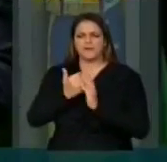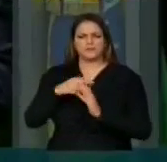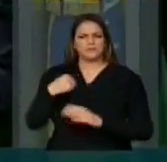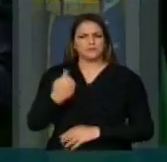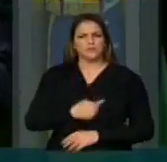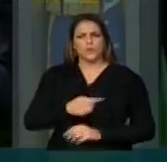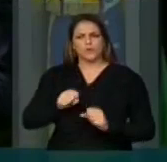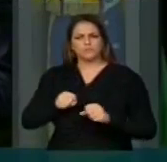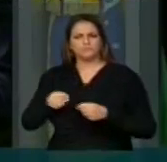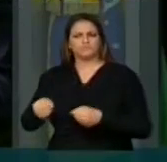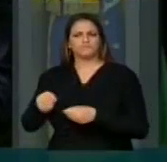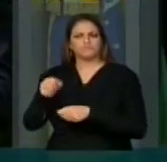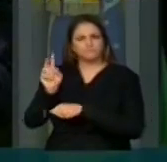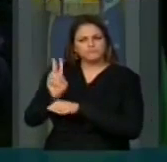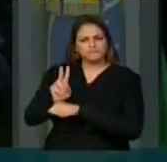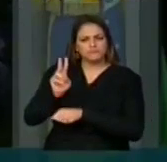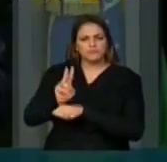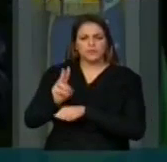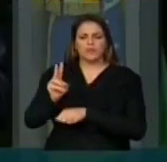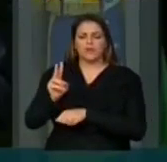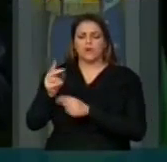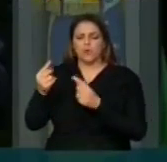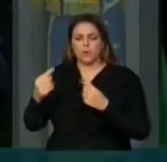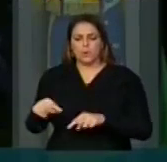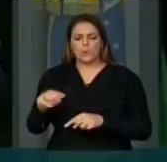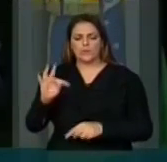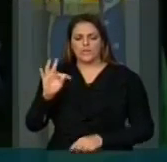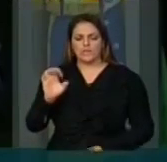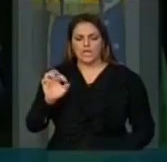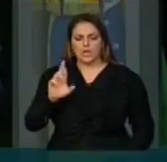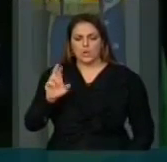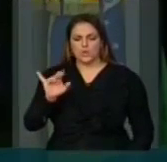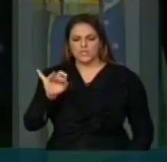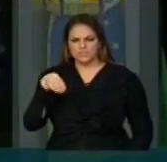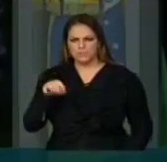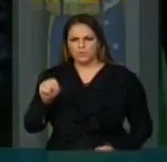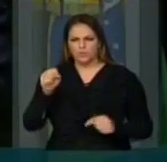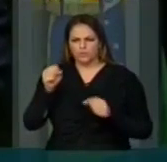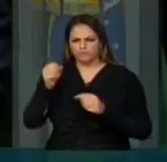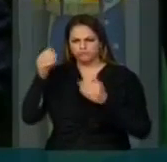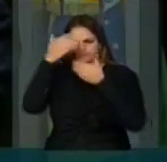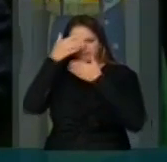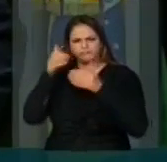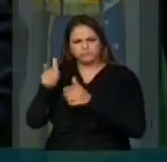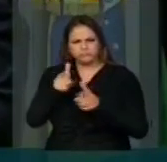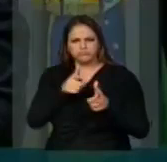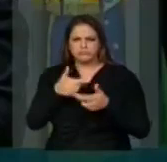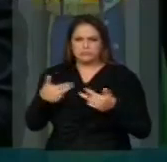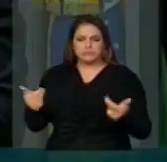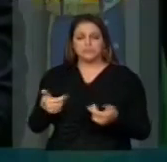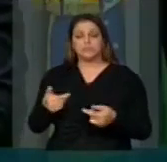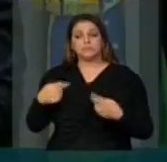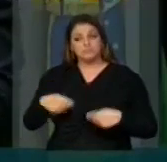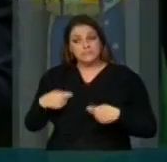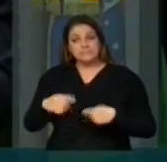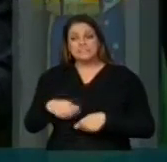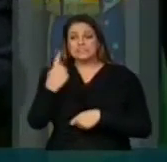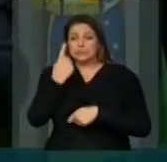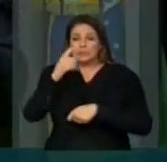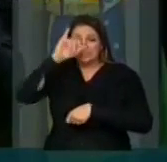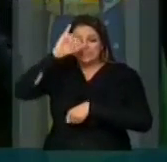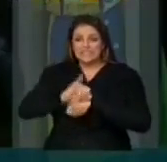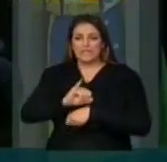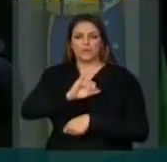esse texto contenha a necessidade da implantação de um centro de coordenação. Quando